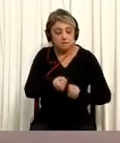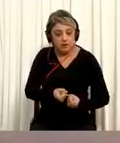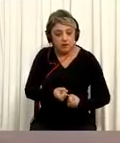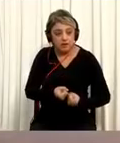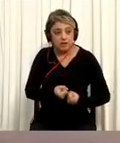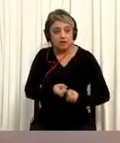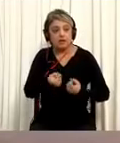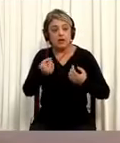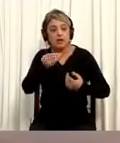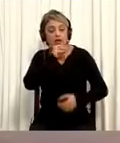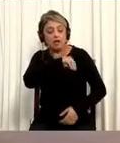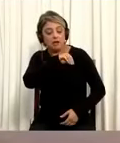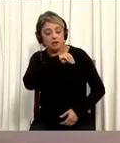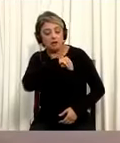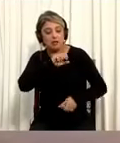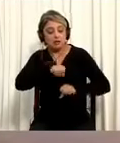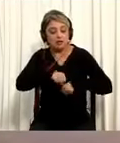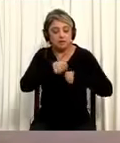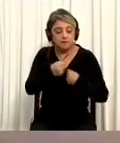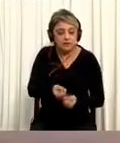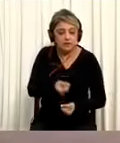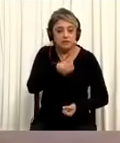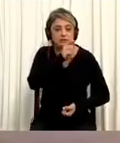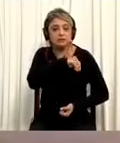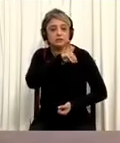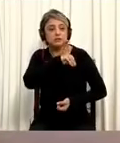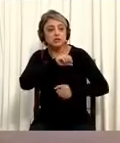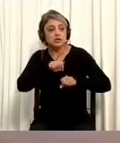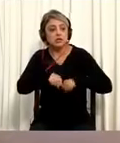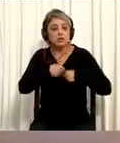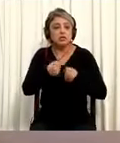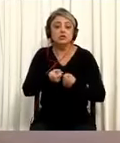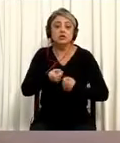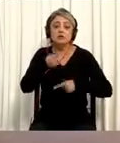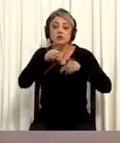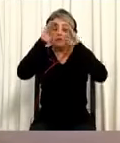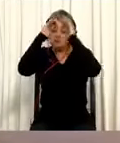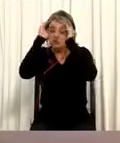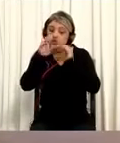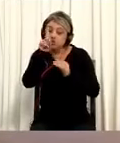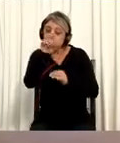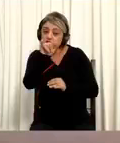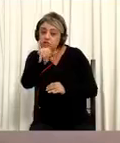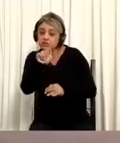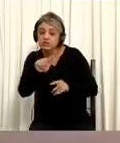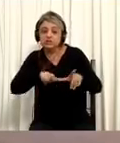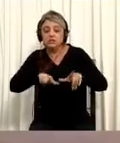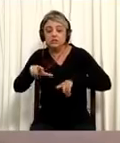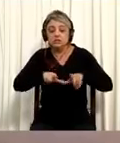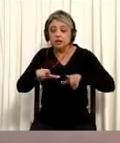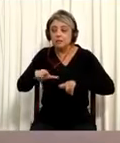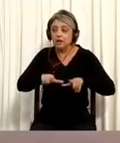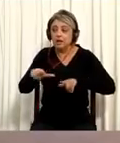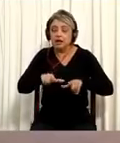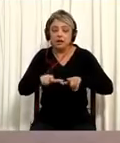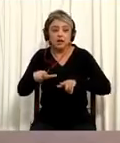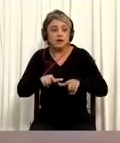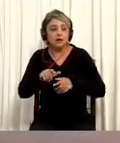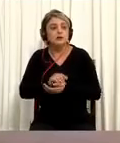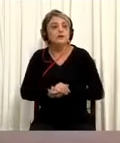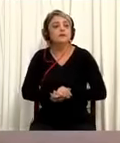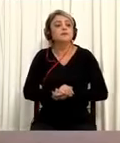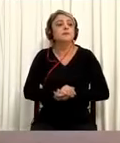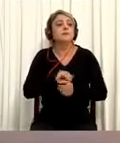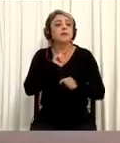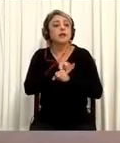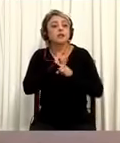da renda, a defesa do salário, a defesa de condições dignas de trabalho para os trabalhadores que estão